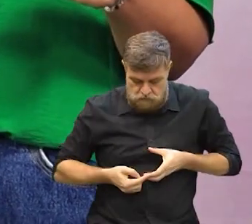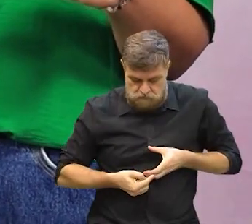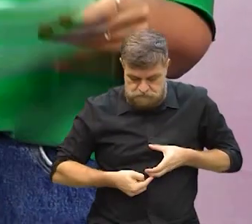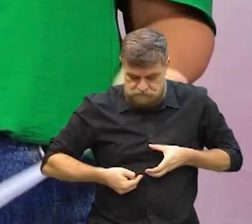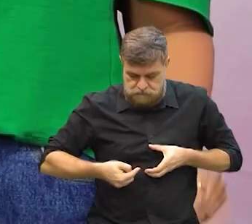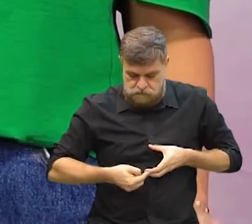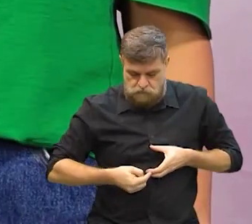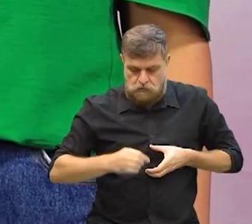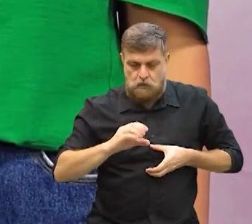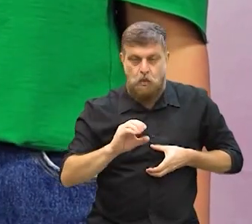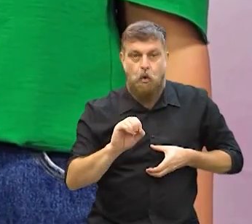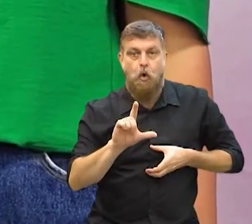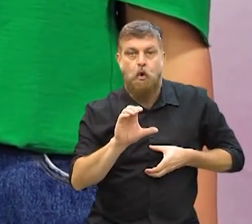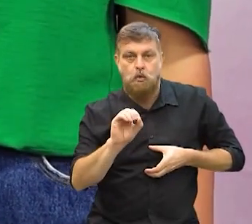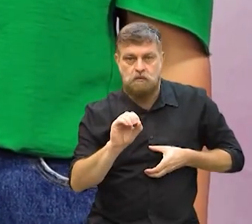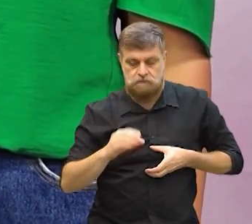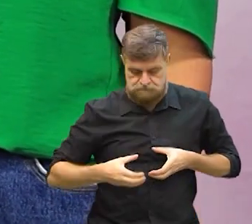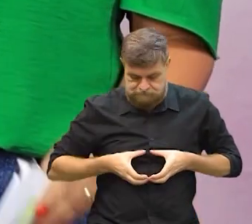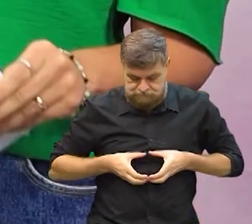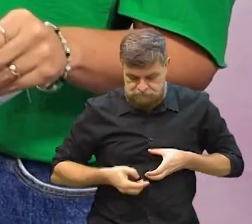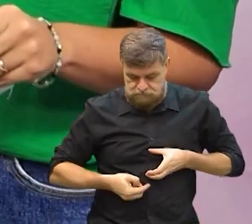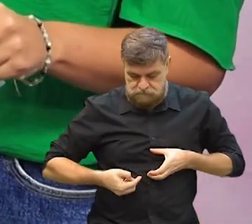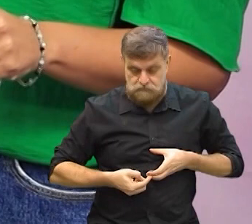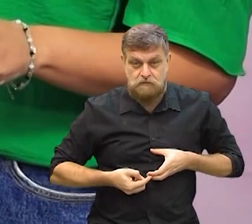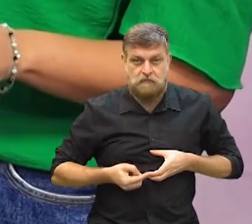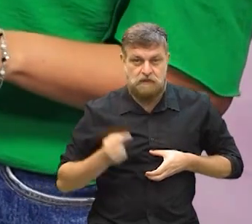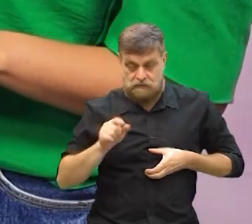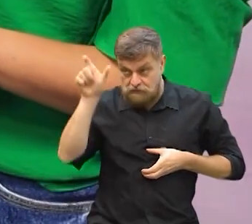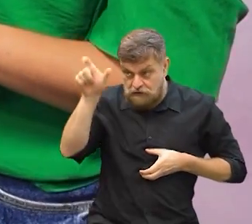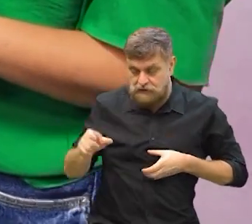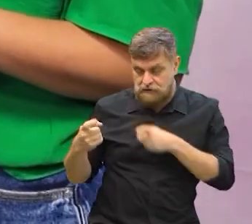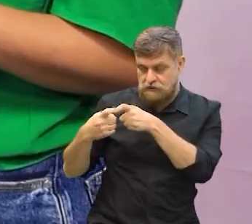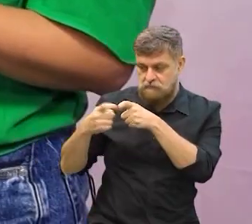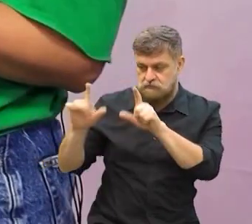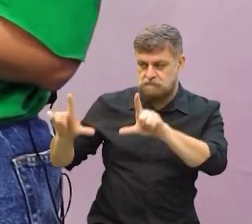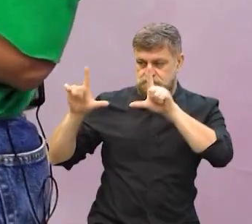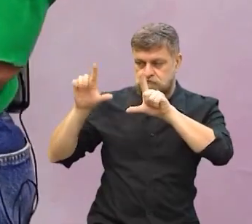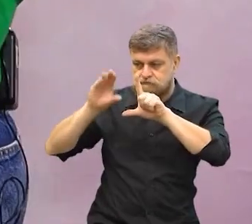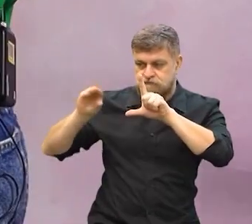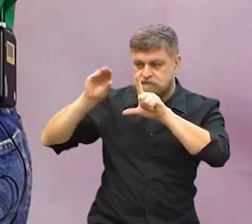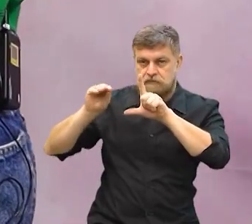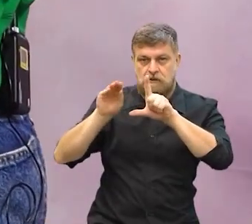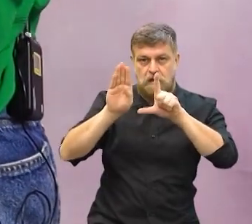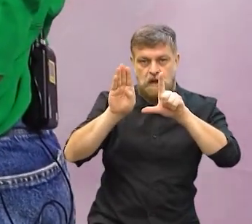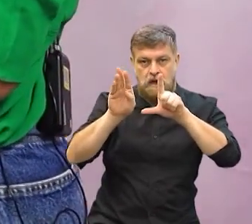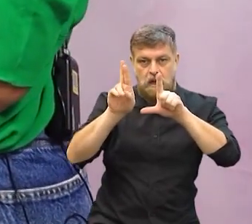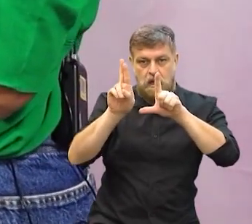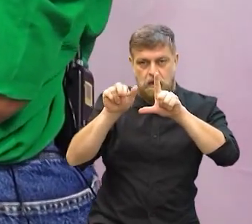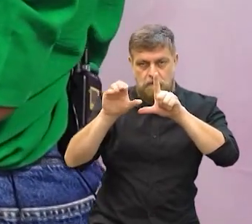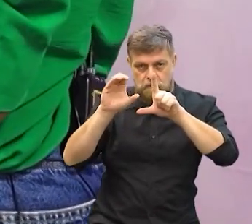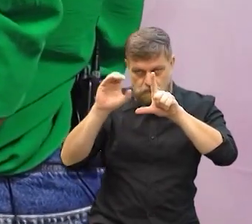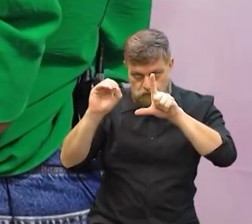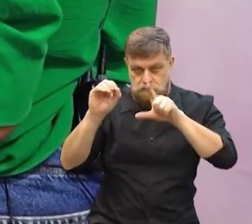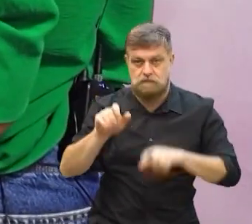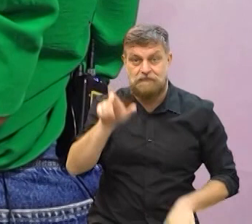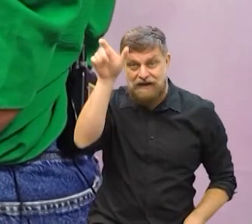do útero. O que é os sintomas, tratamento? Quem vai explicar pra gente é o médico que já está aqui na tela comigo, Bruno Roberto